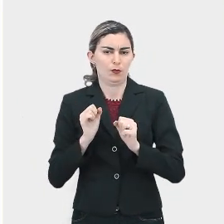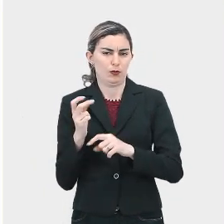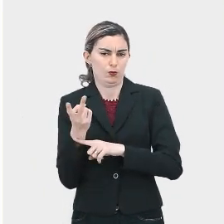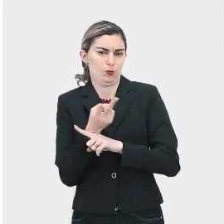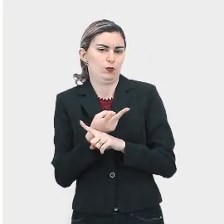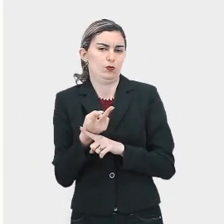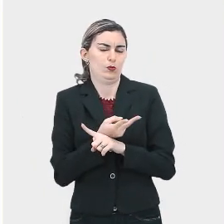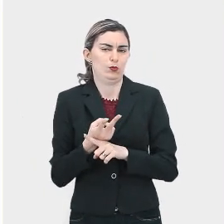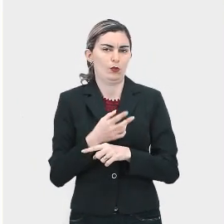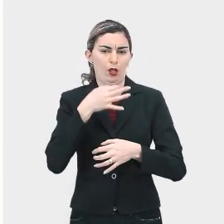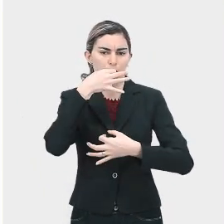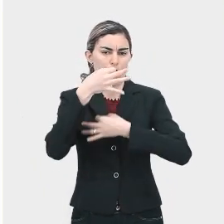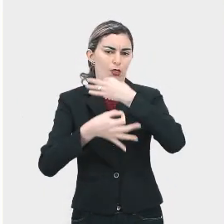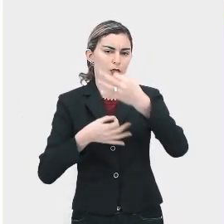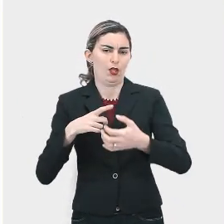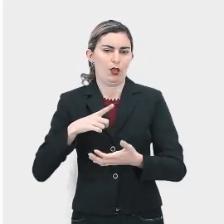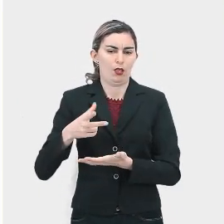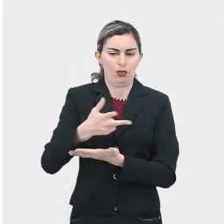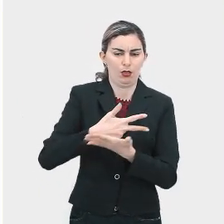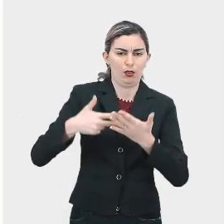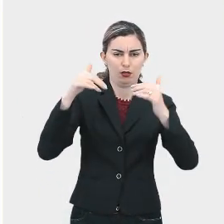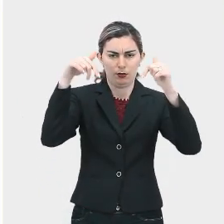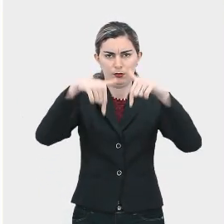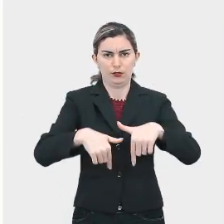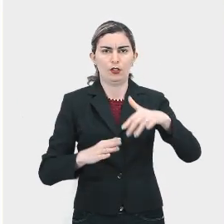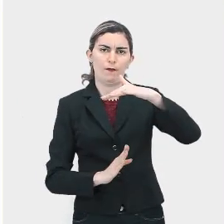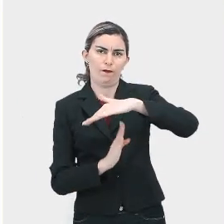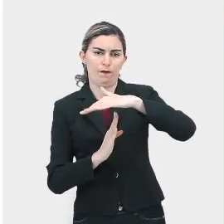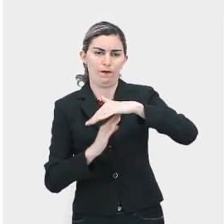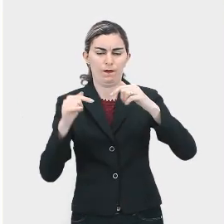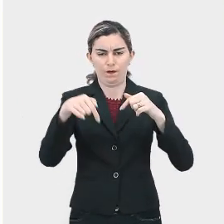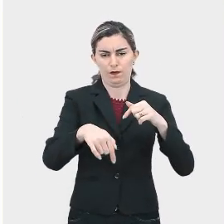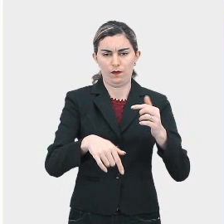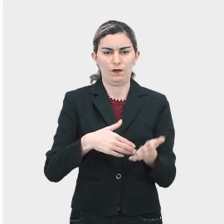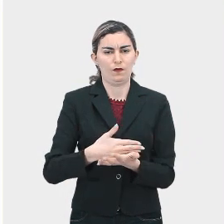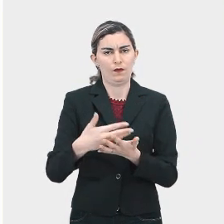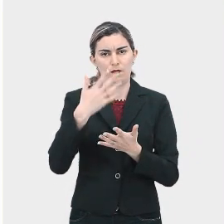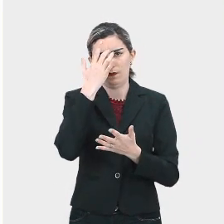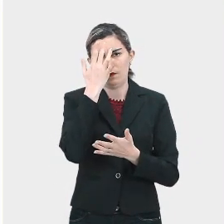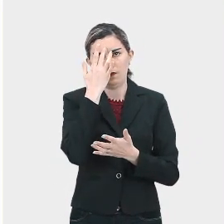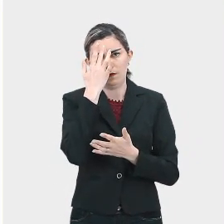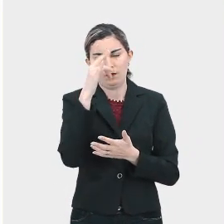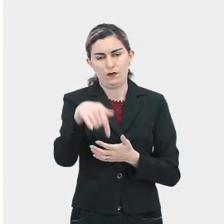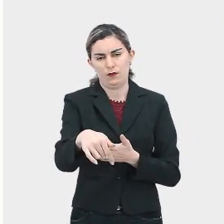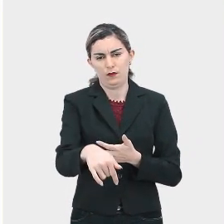podem procurar. Vou dar uma dica, tem uma dança lá embaixo para começar facilzinho.